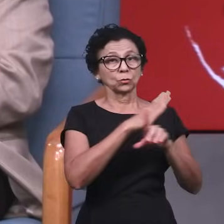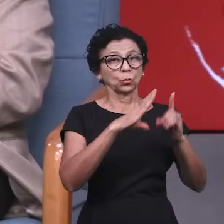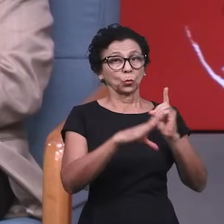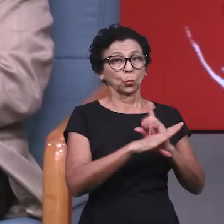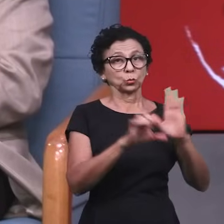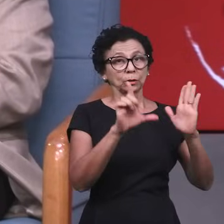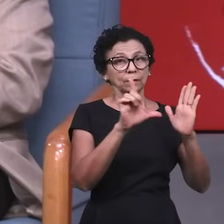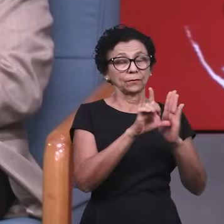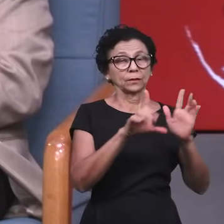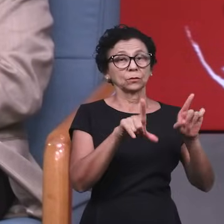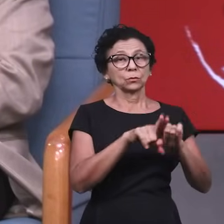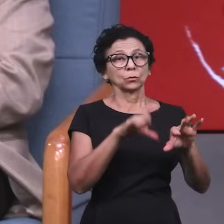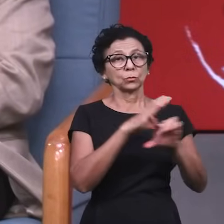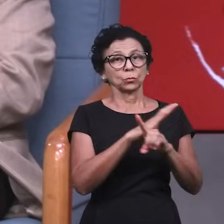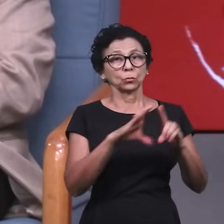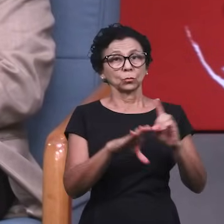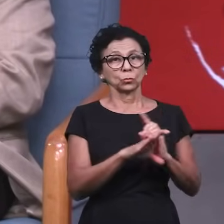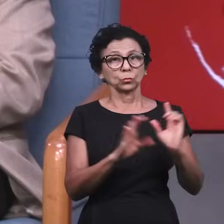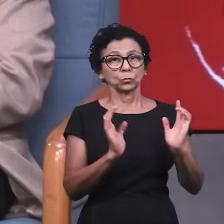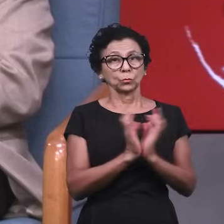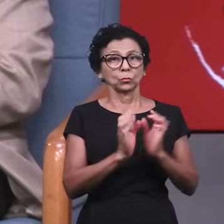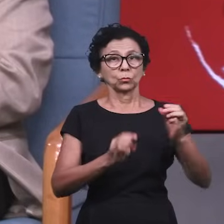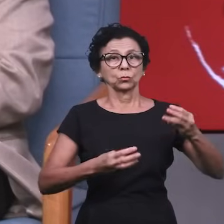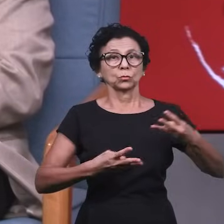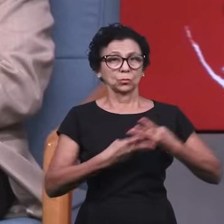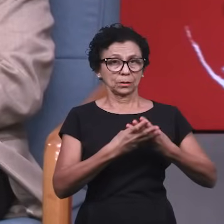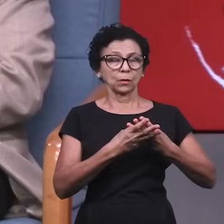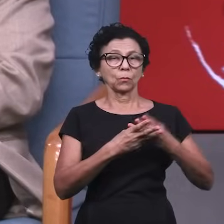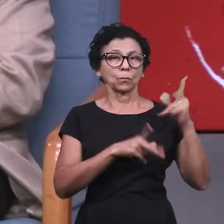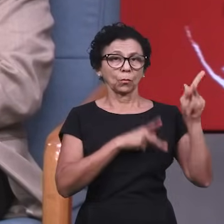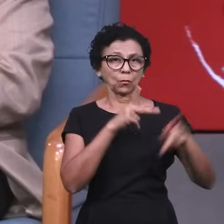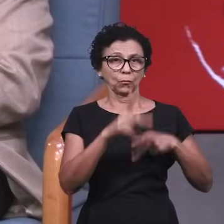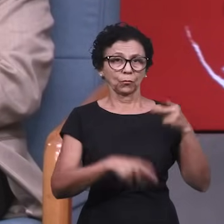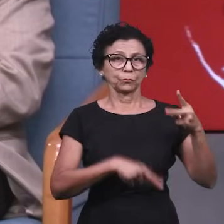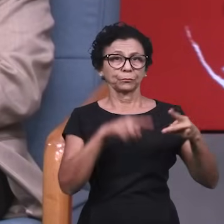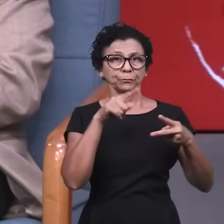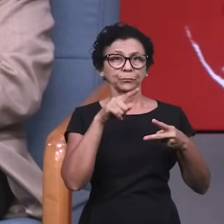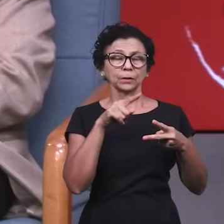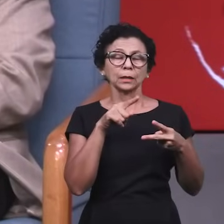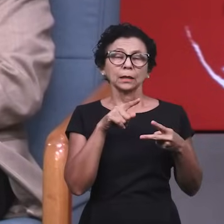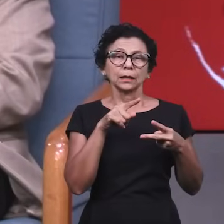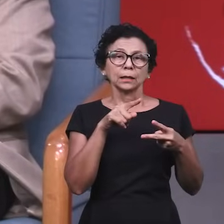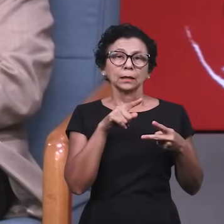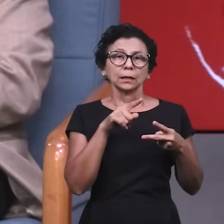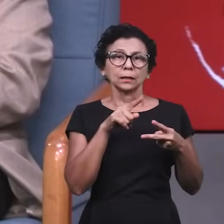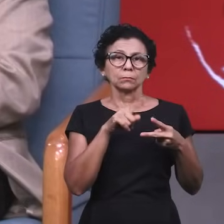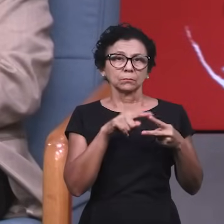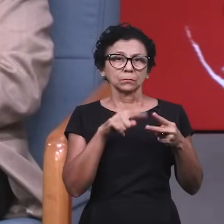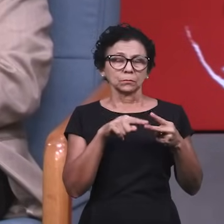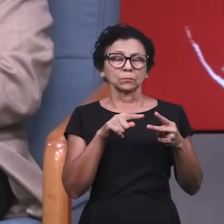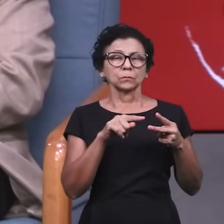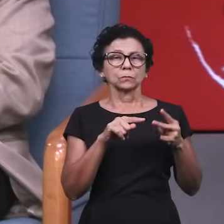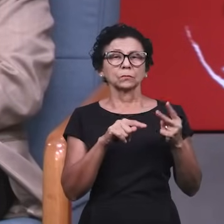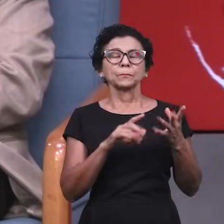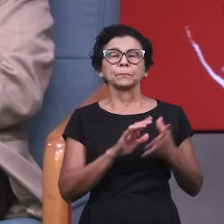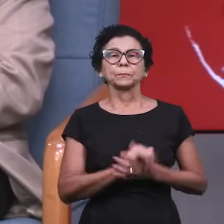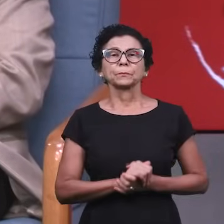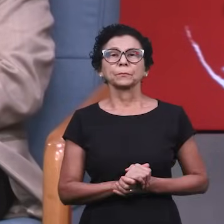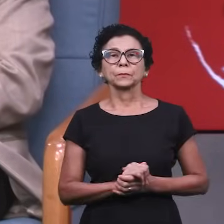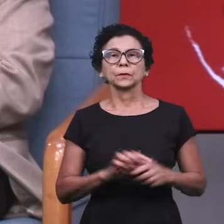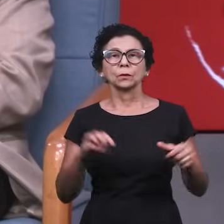do culto lá do judeu. O ministério é para a igreja, por isso ele começa,